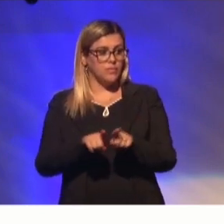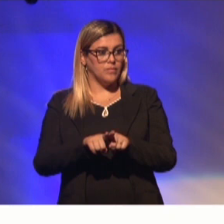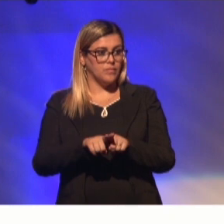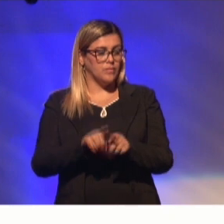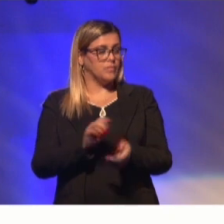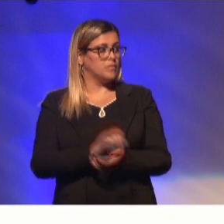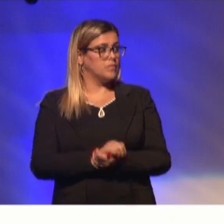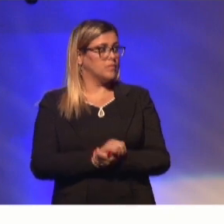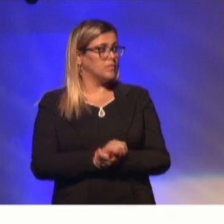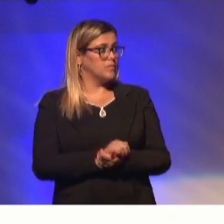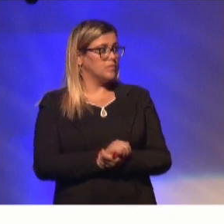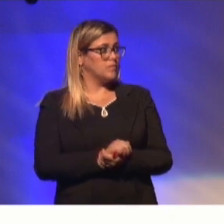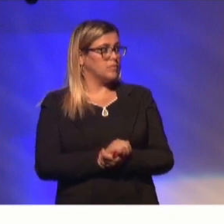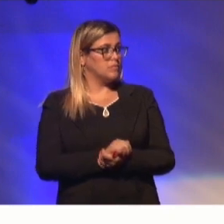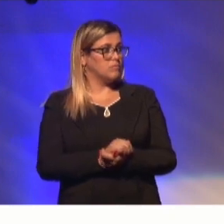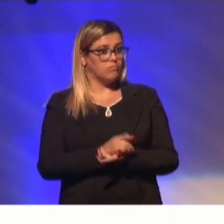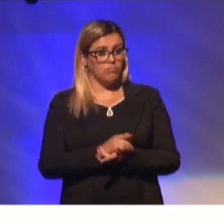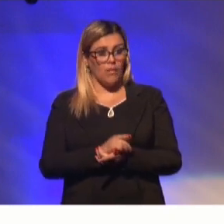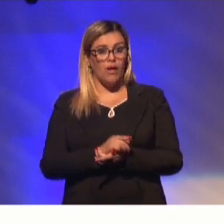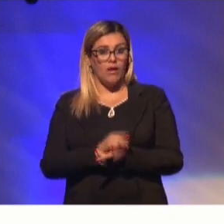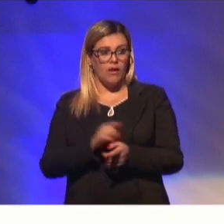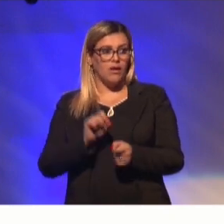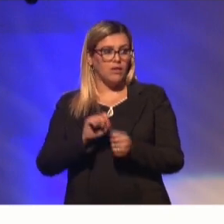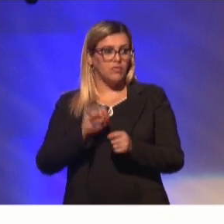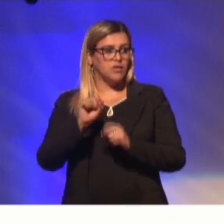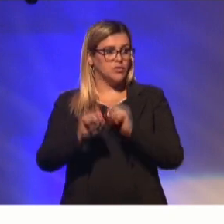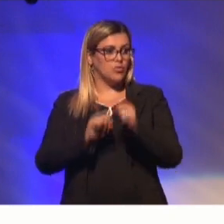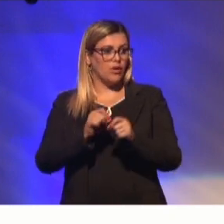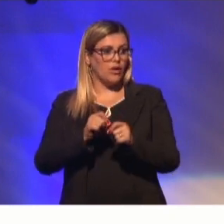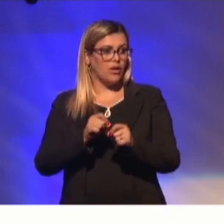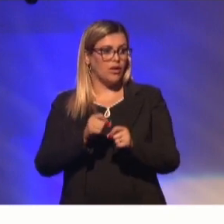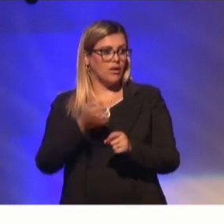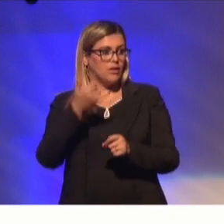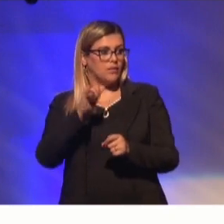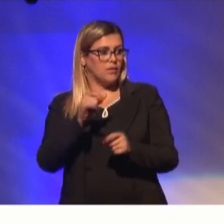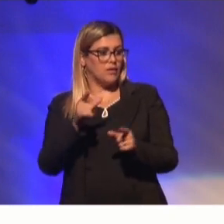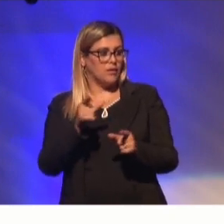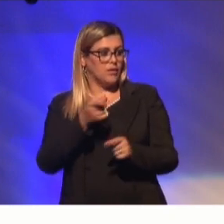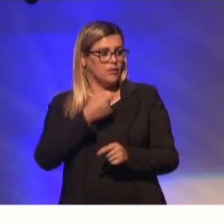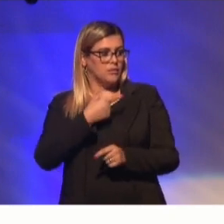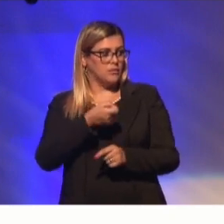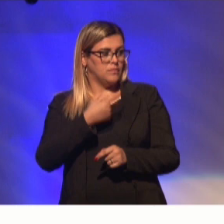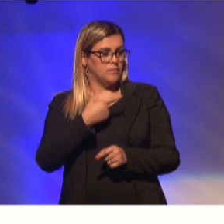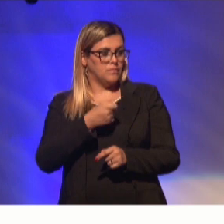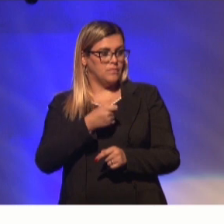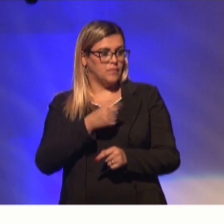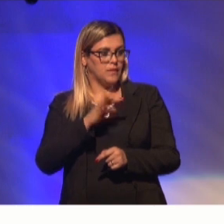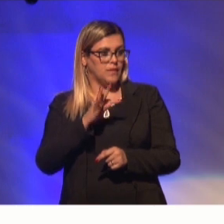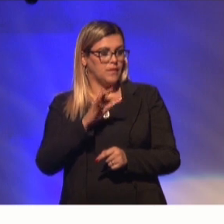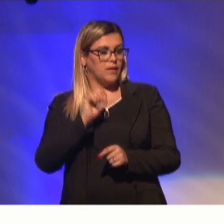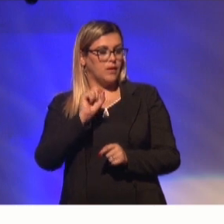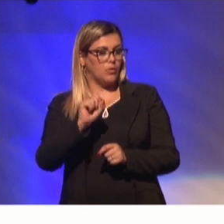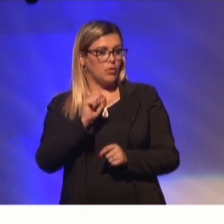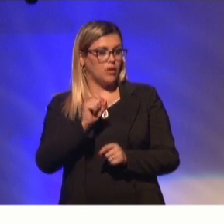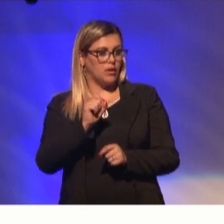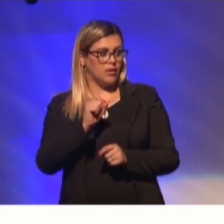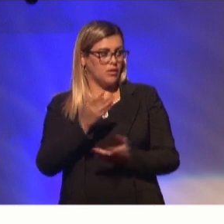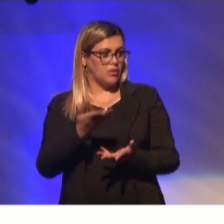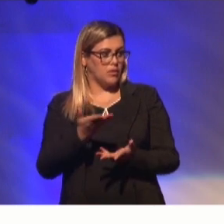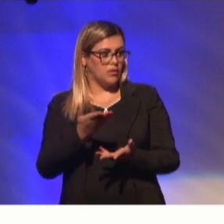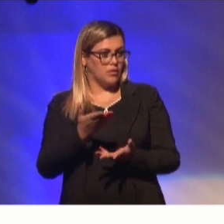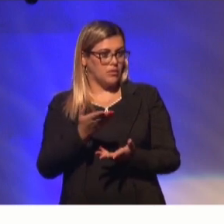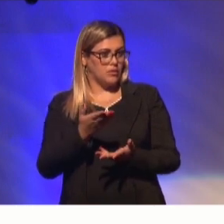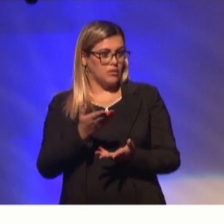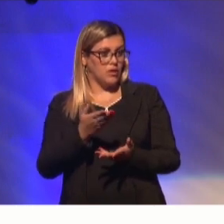a outra ação, e não tão menos importante, a ação analgésica por inibição da substância P, que é